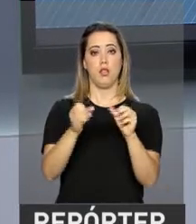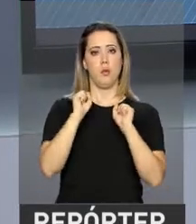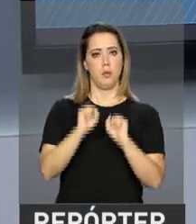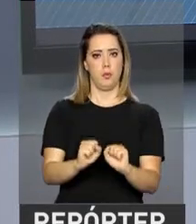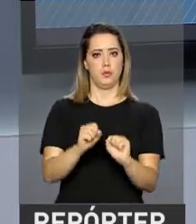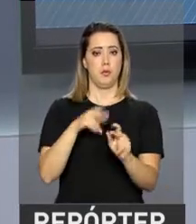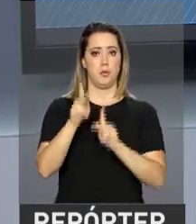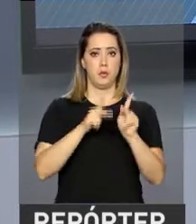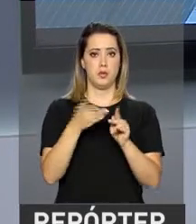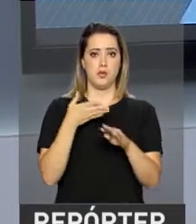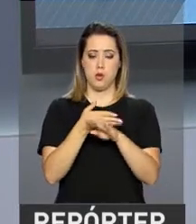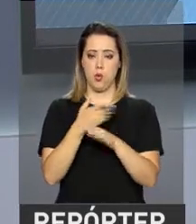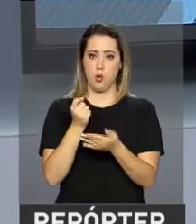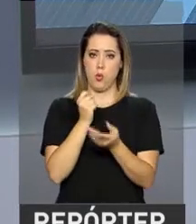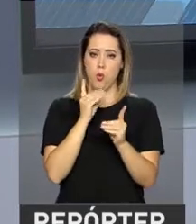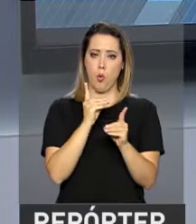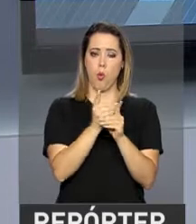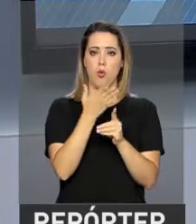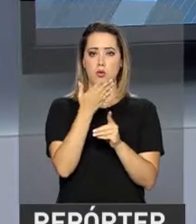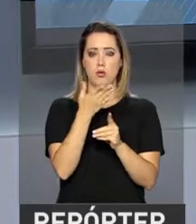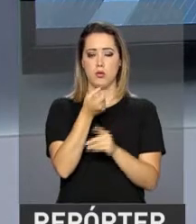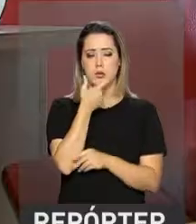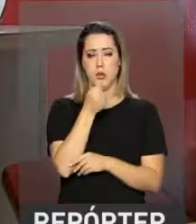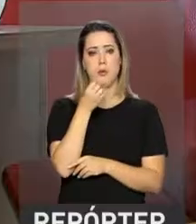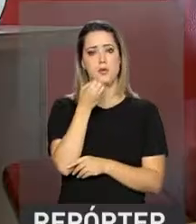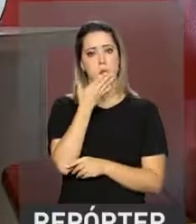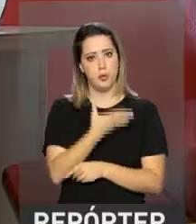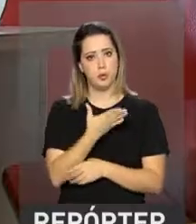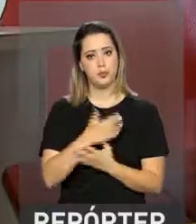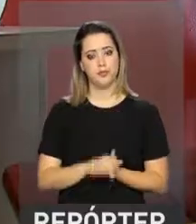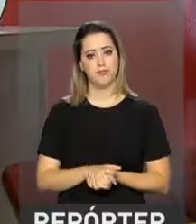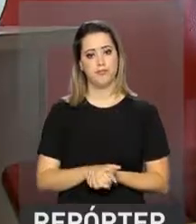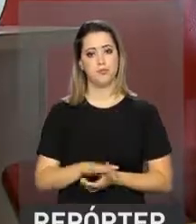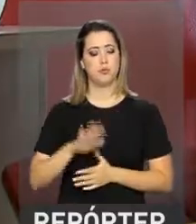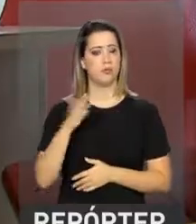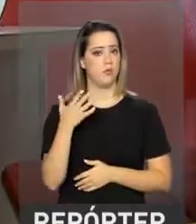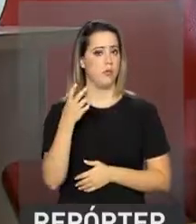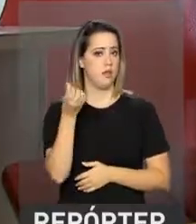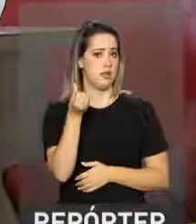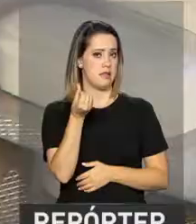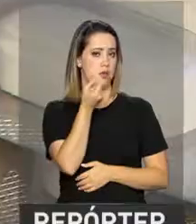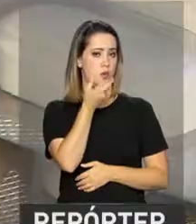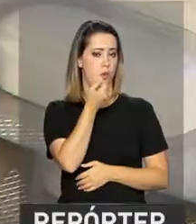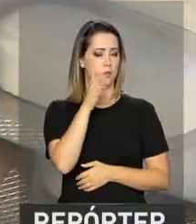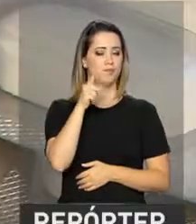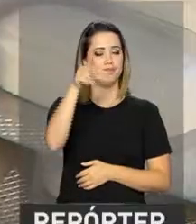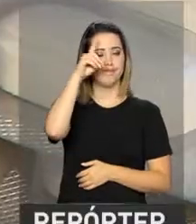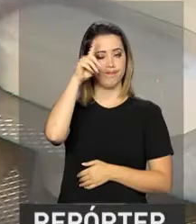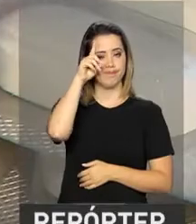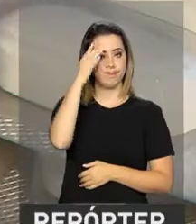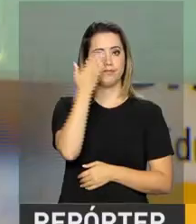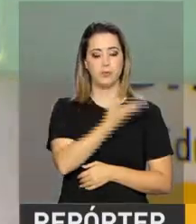população tenha acesso a medicamentos de qualidade são pelo menos seis comprimidos todos os